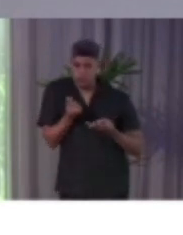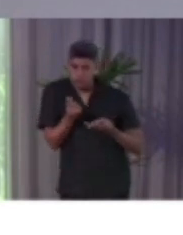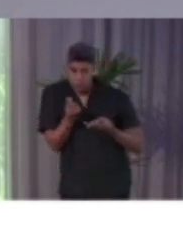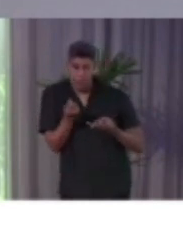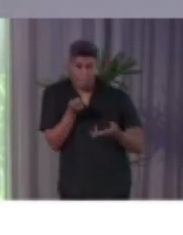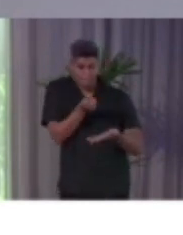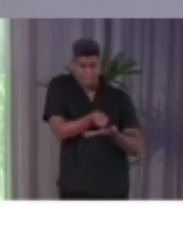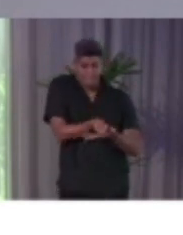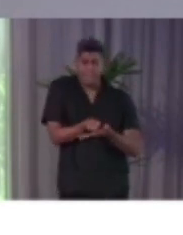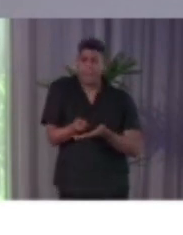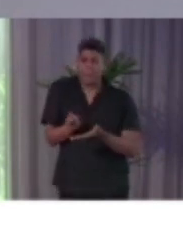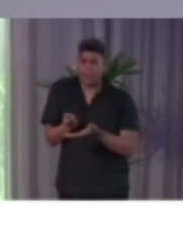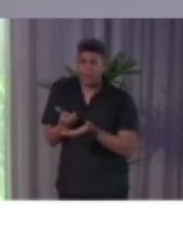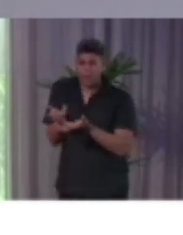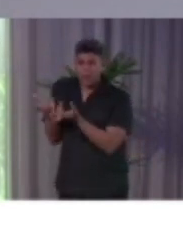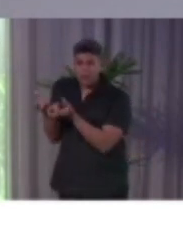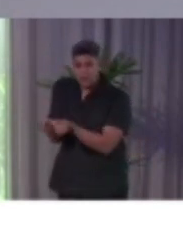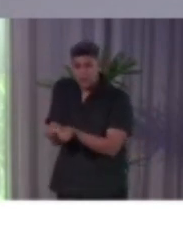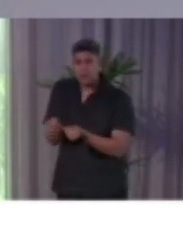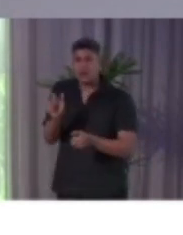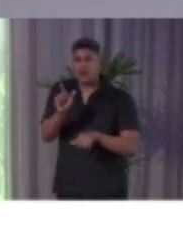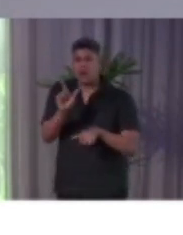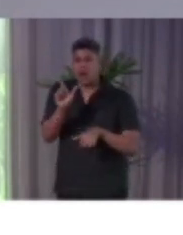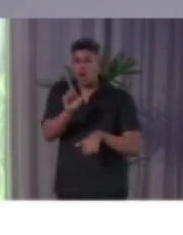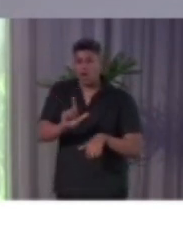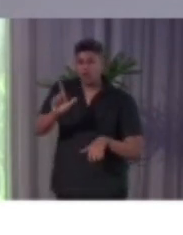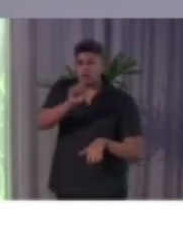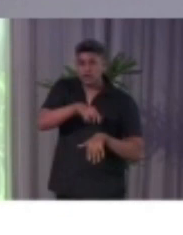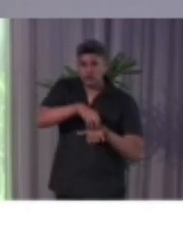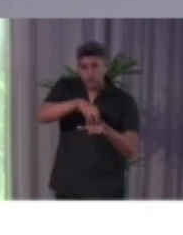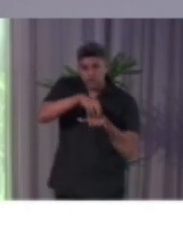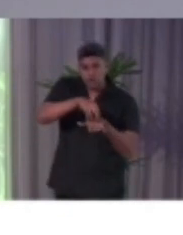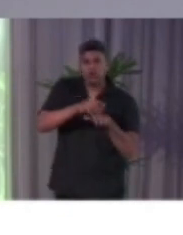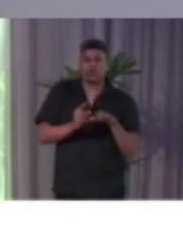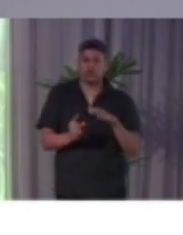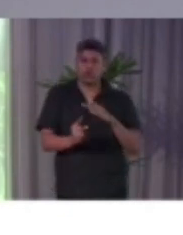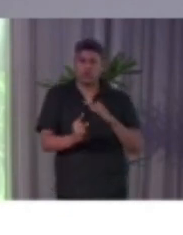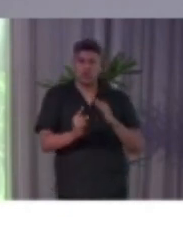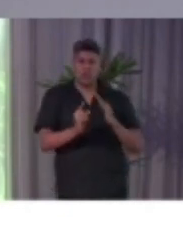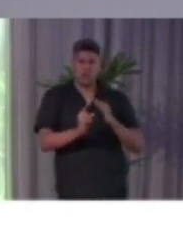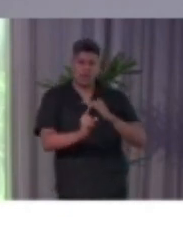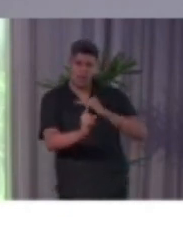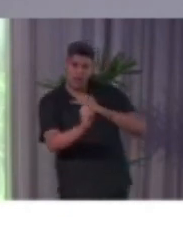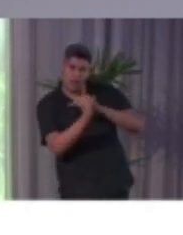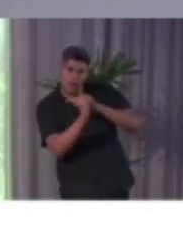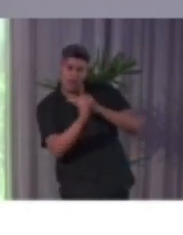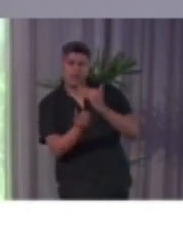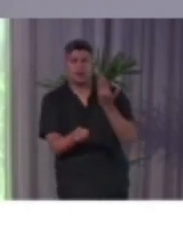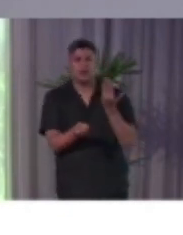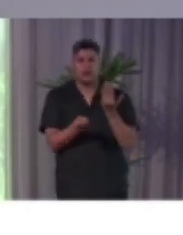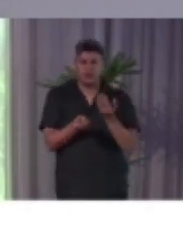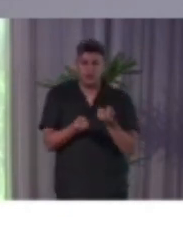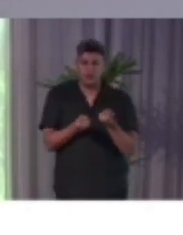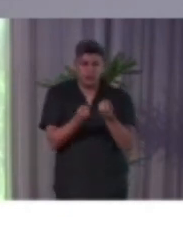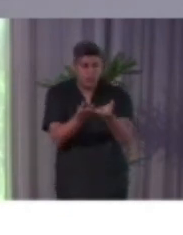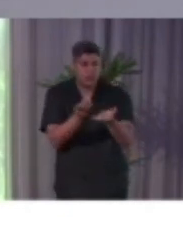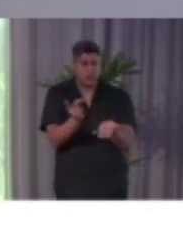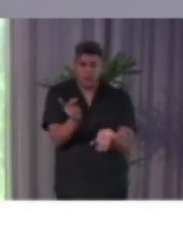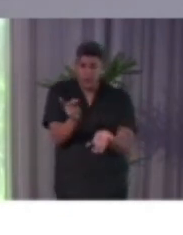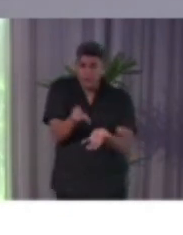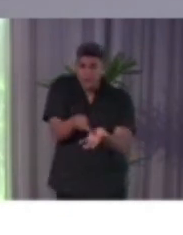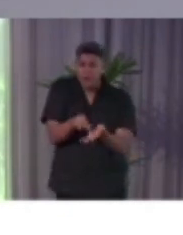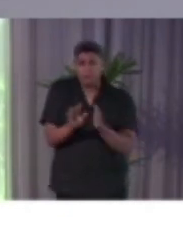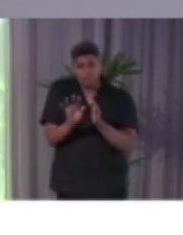difusão, aceitabilidade, logística, por exemplo, questões clínicas de segurança, efetividade, indicações, eficácia,